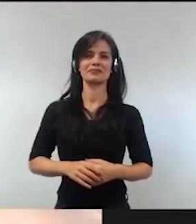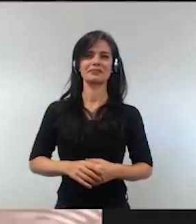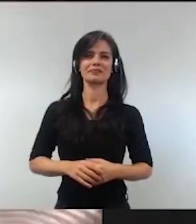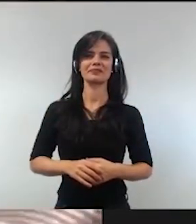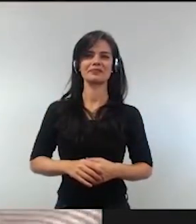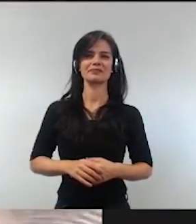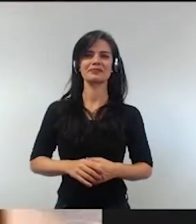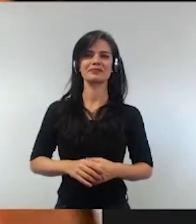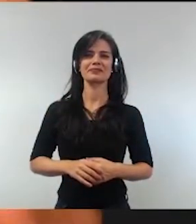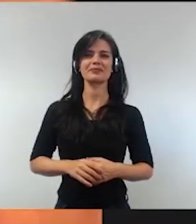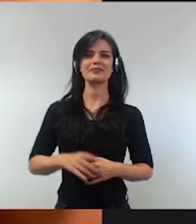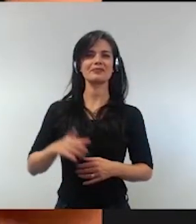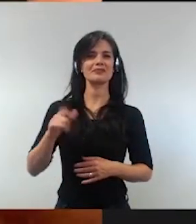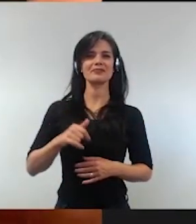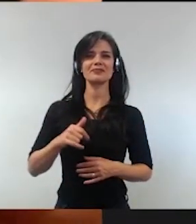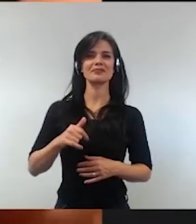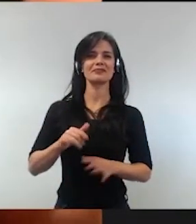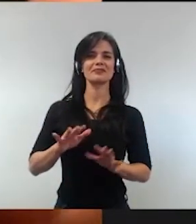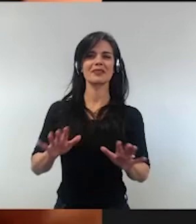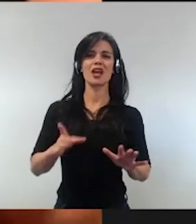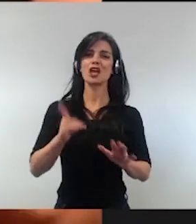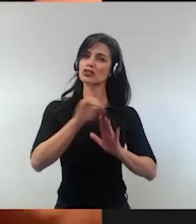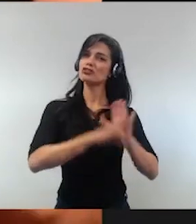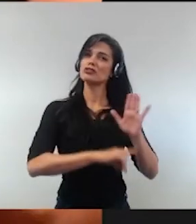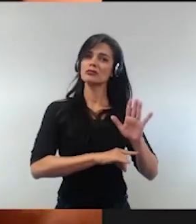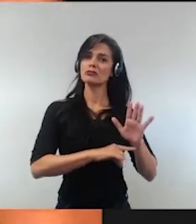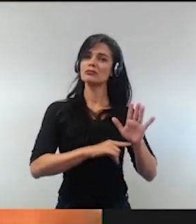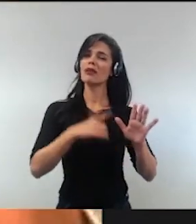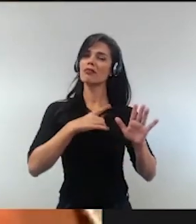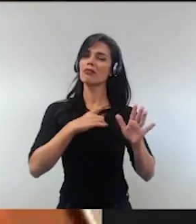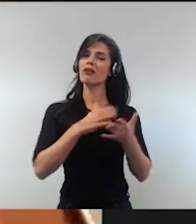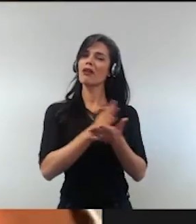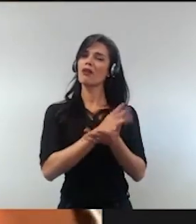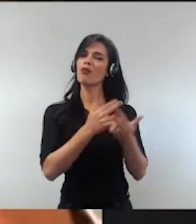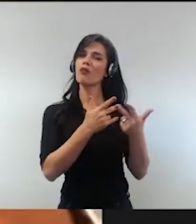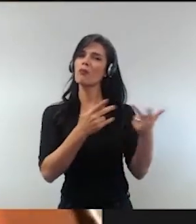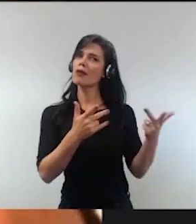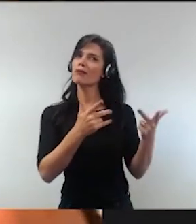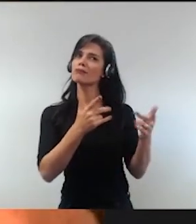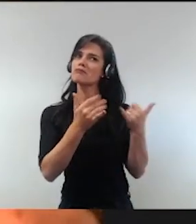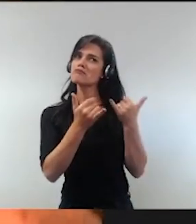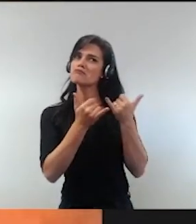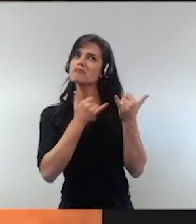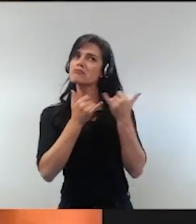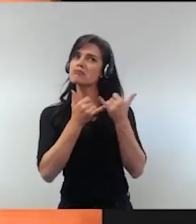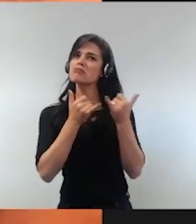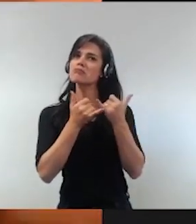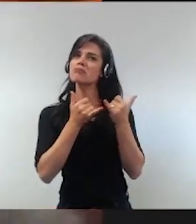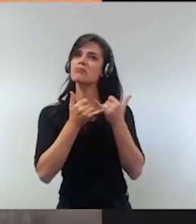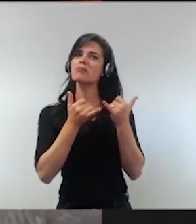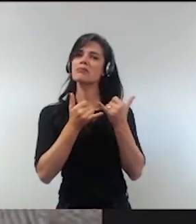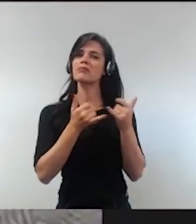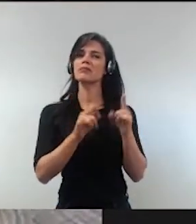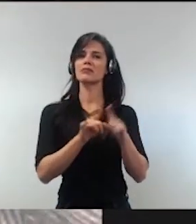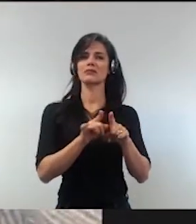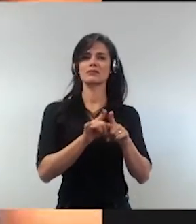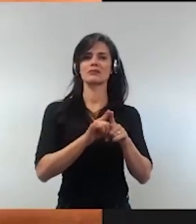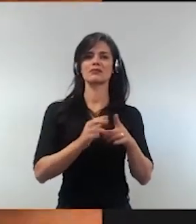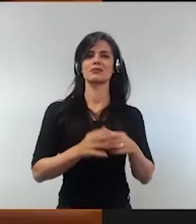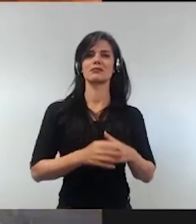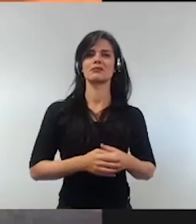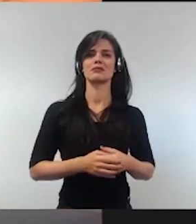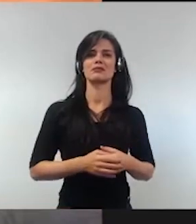protagonista, antagonista. E no direito nós temos alguma coisa semelhante. Não?